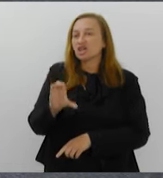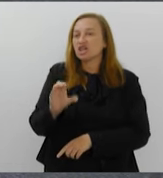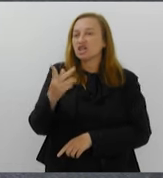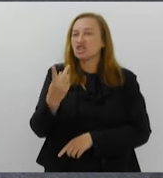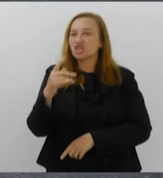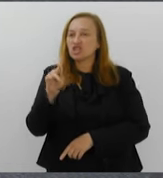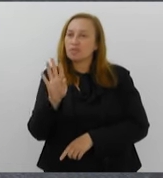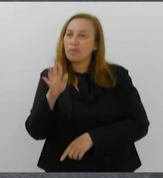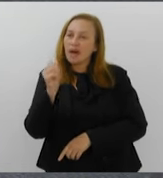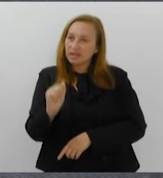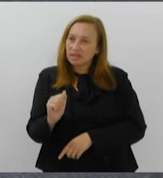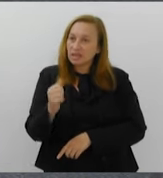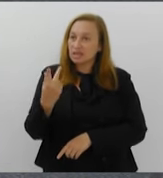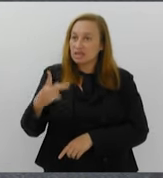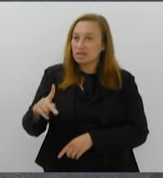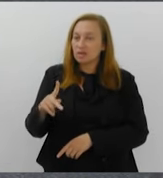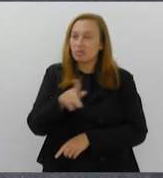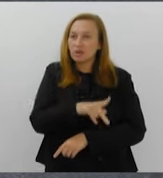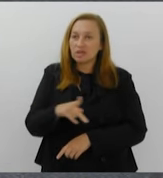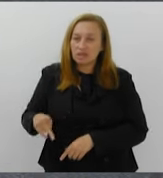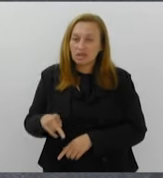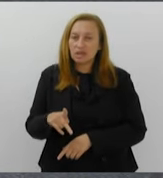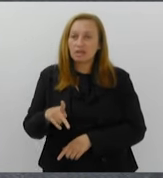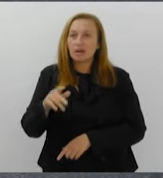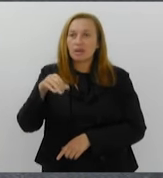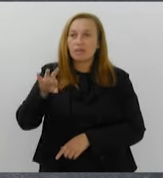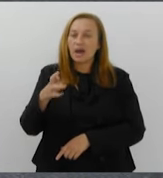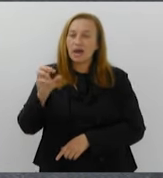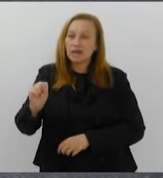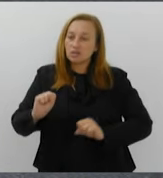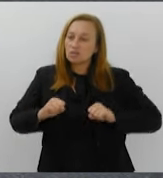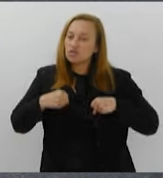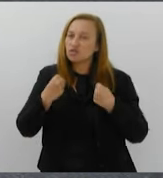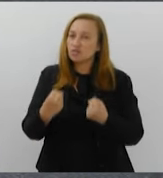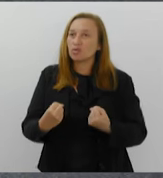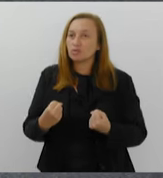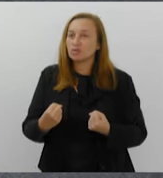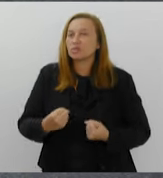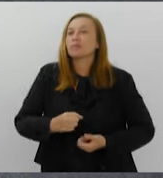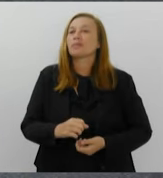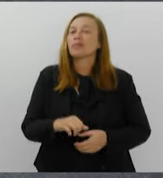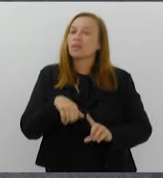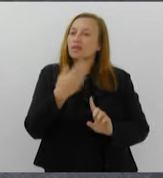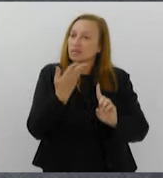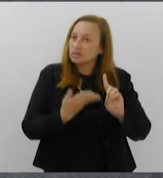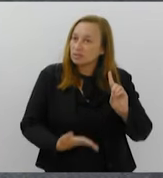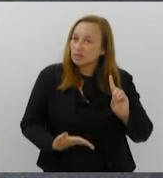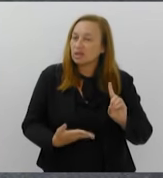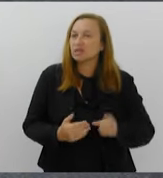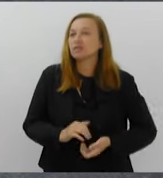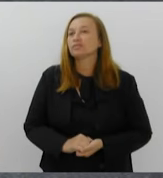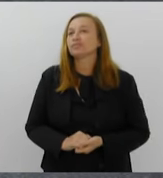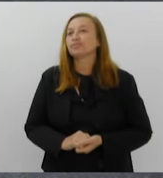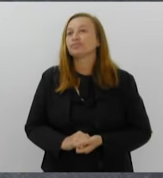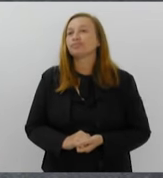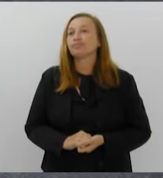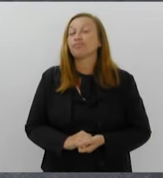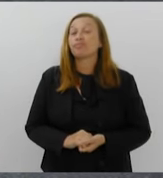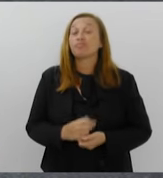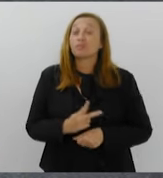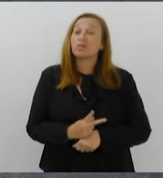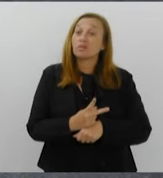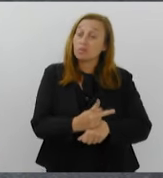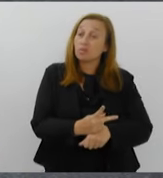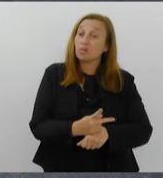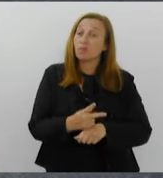Renato Marins, empreendeu esforço para realizar essa homenagem. Esse prêmio tem